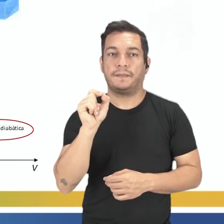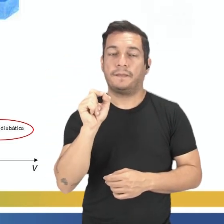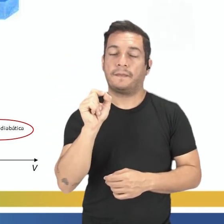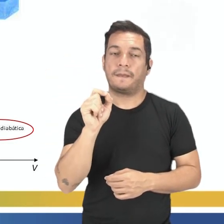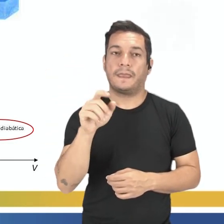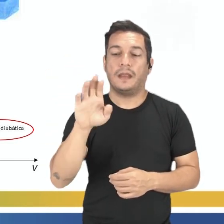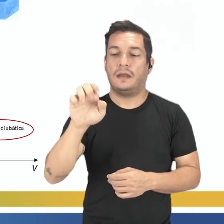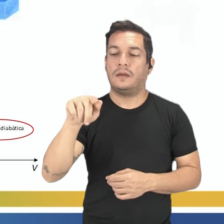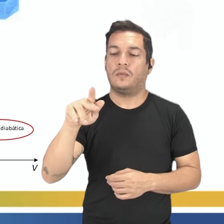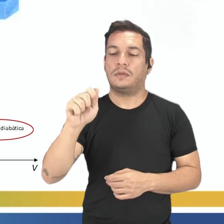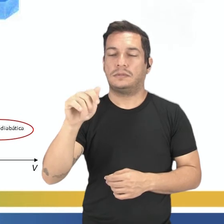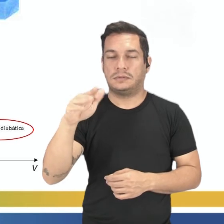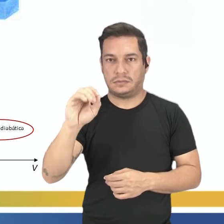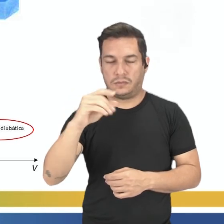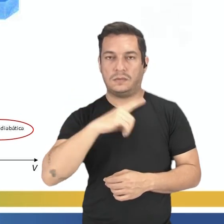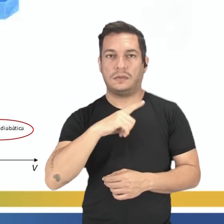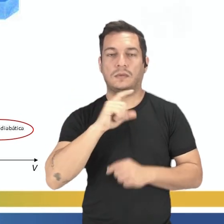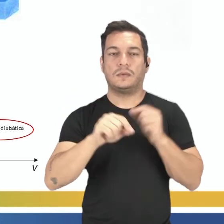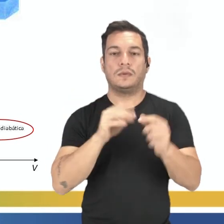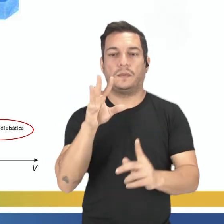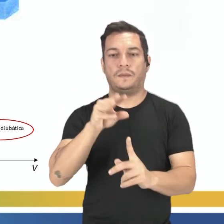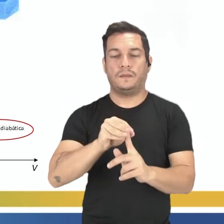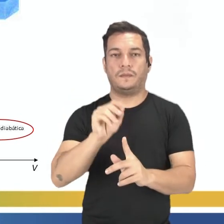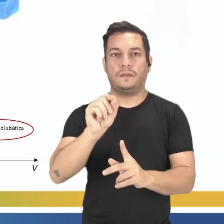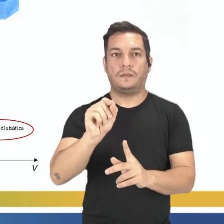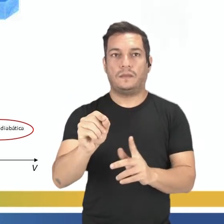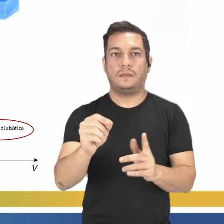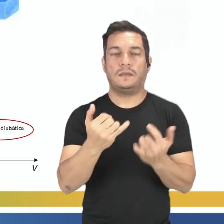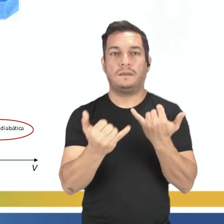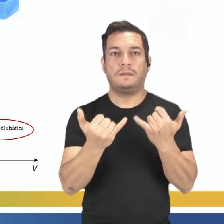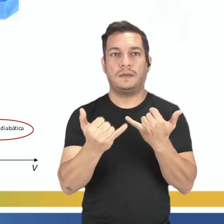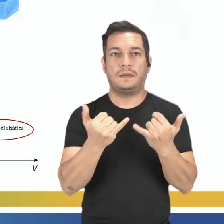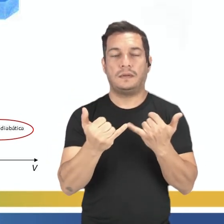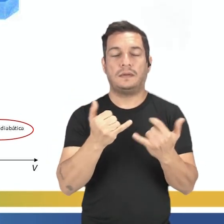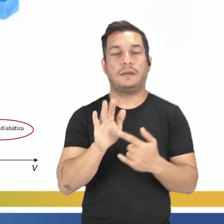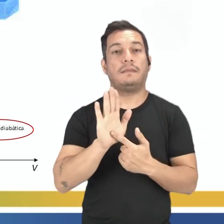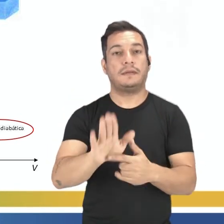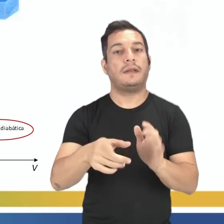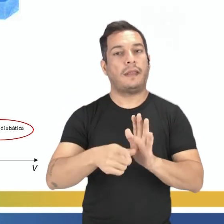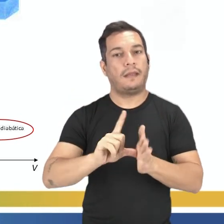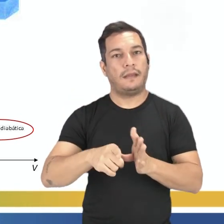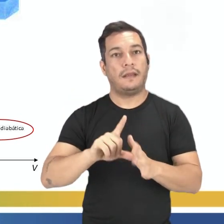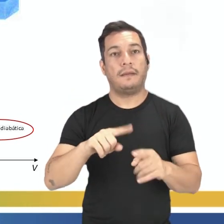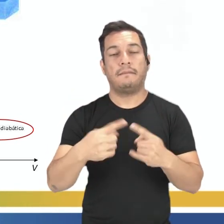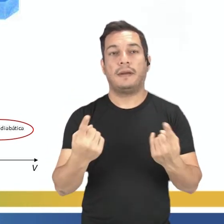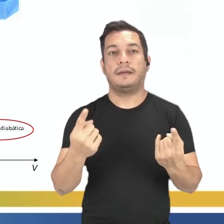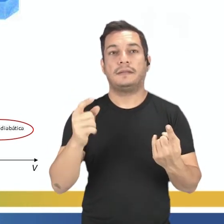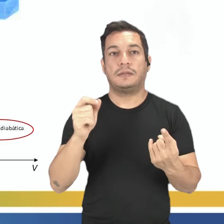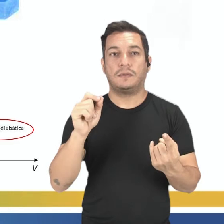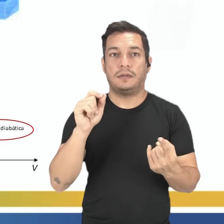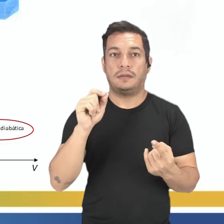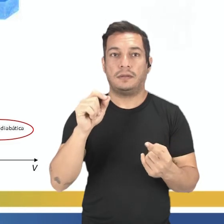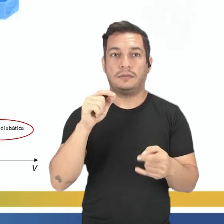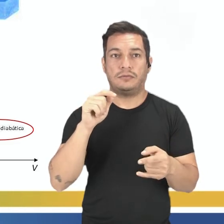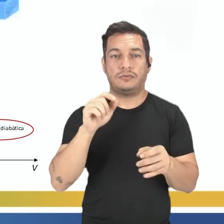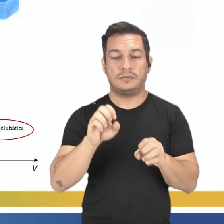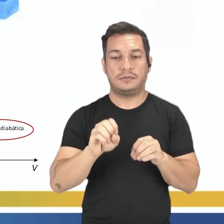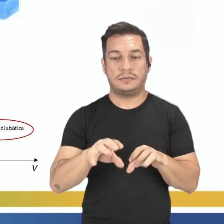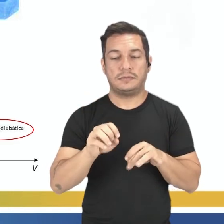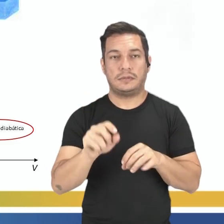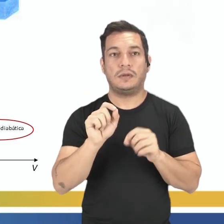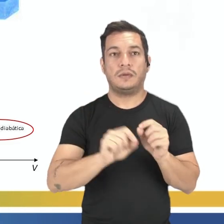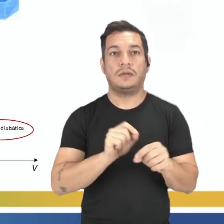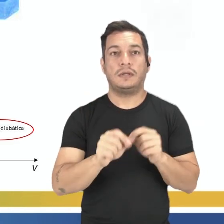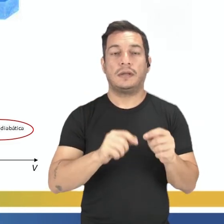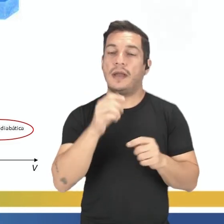essa equação ela tem uma finalidade semelhante à apresentada anterior. Só que nesse caso, ao invés de trabalhar em termos